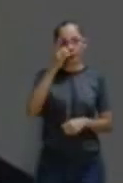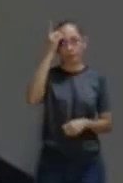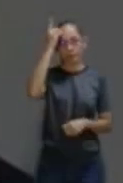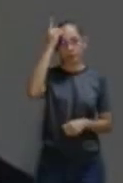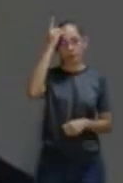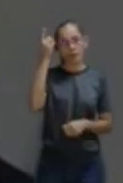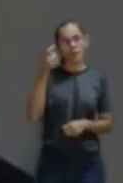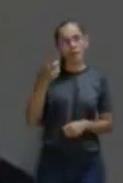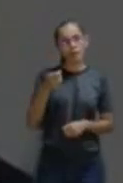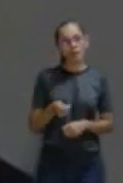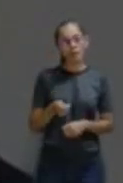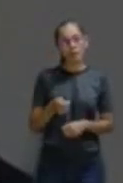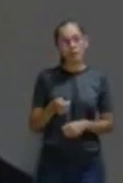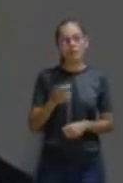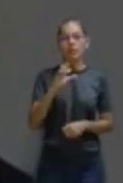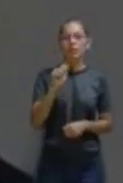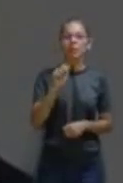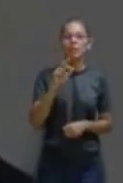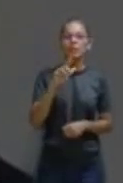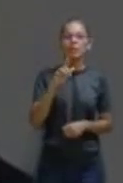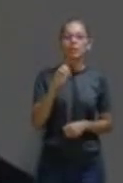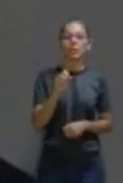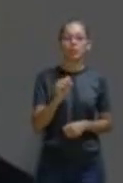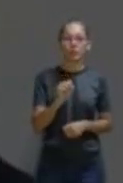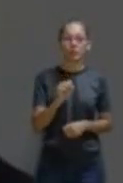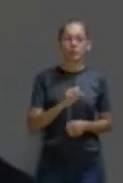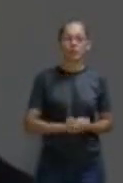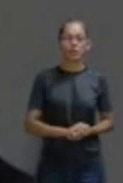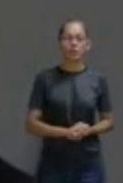pele clara, tem cabelos parcialmente grisalhos,